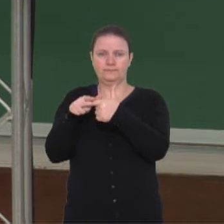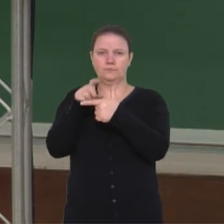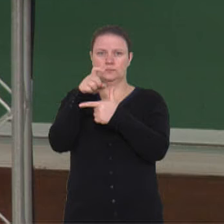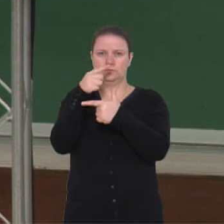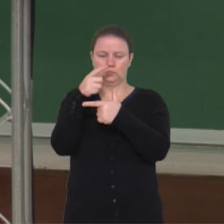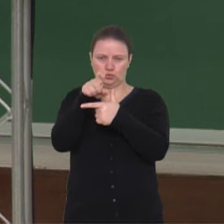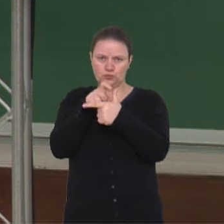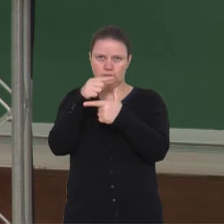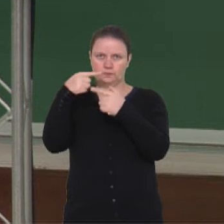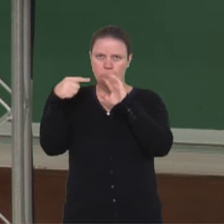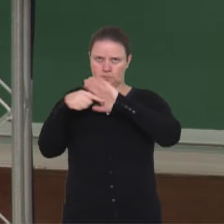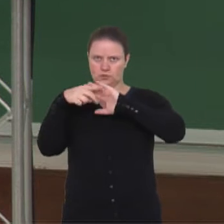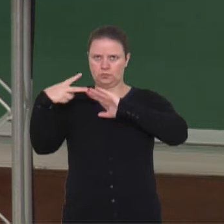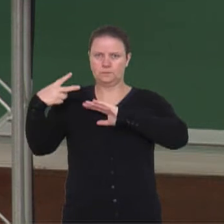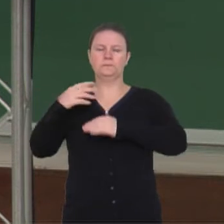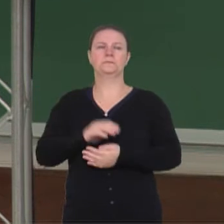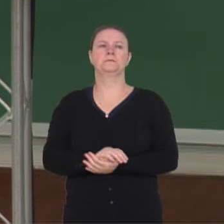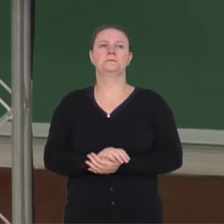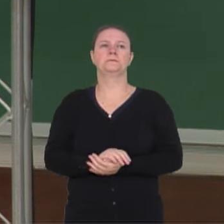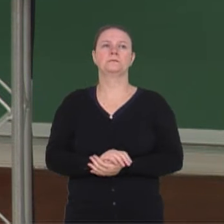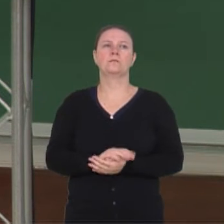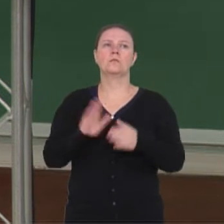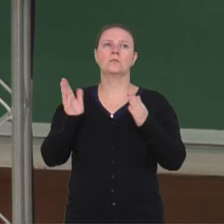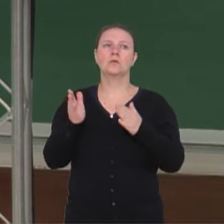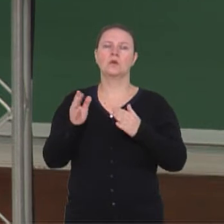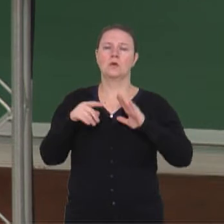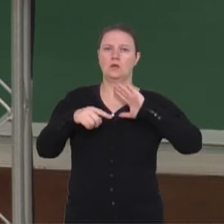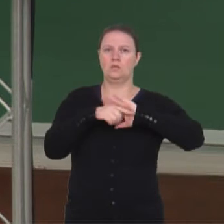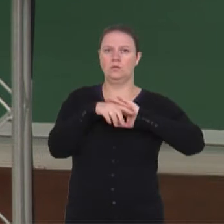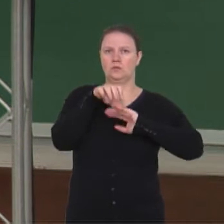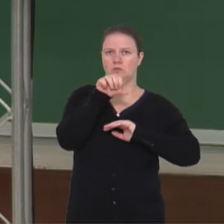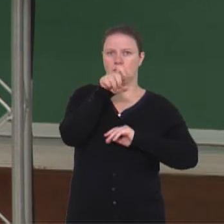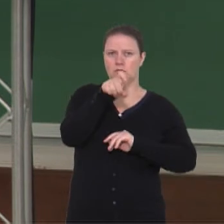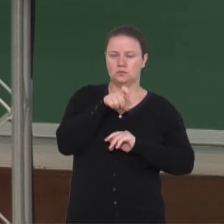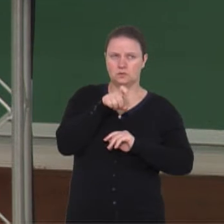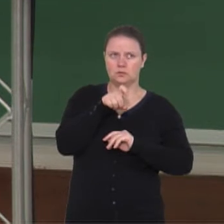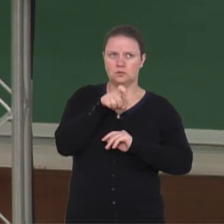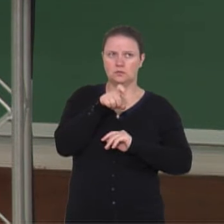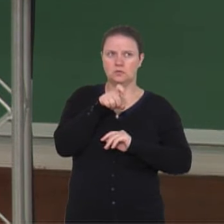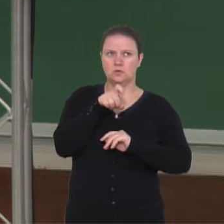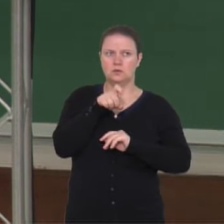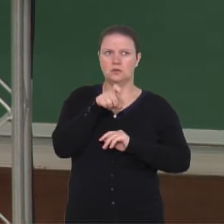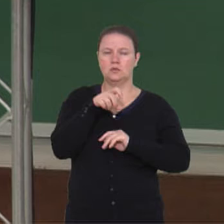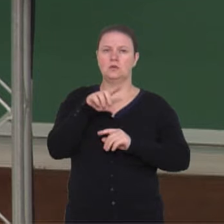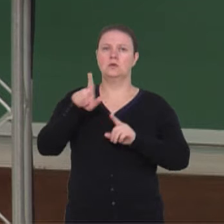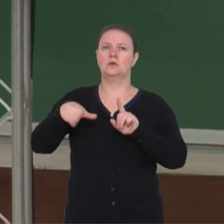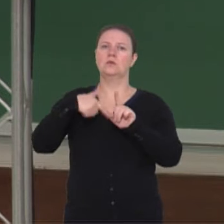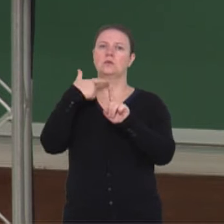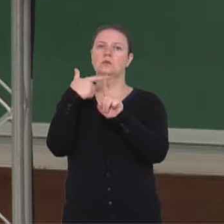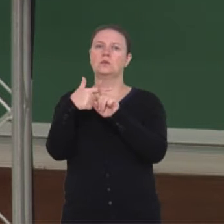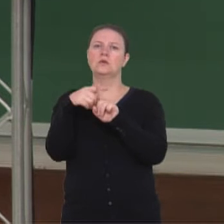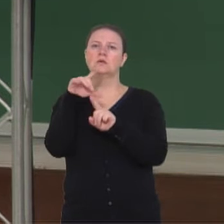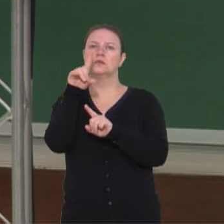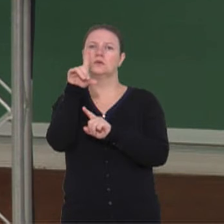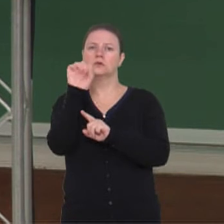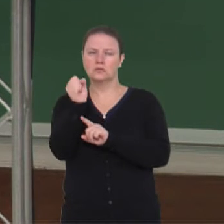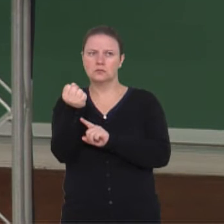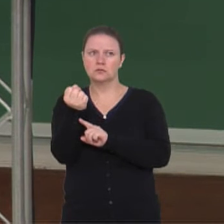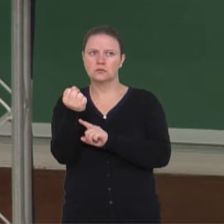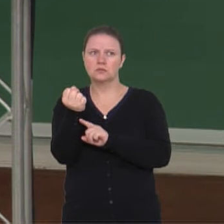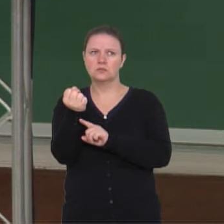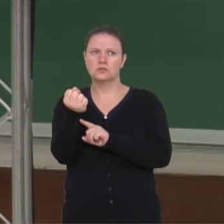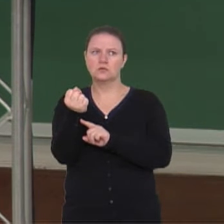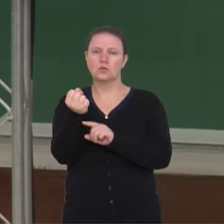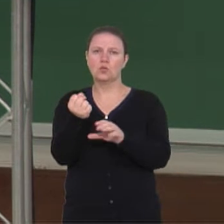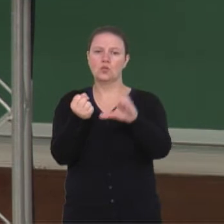Multiplique invertendo. Menos 9 vezes x, menos 9x. Menos 9 vezes menos 2, mais 18. Fazendo